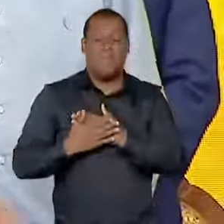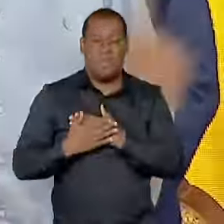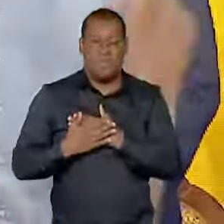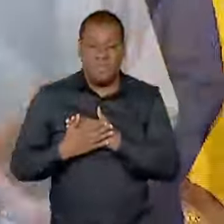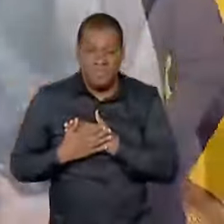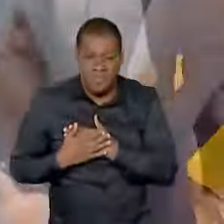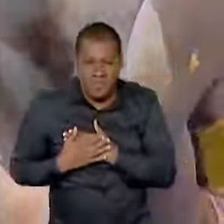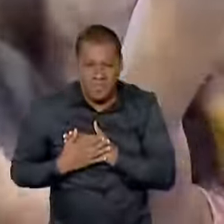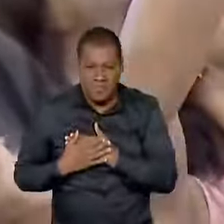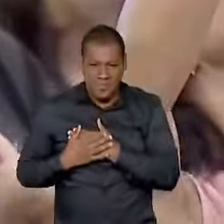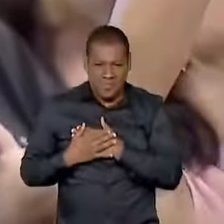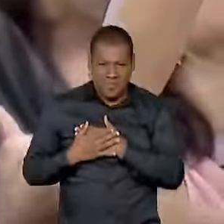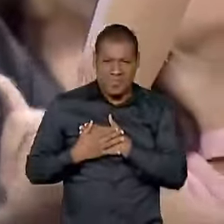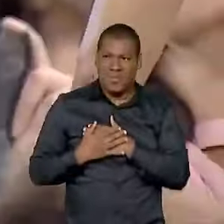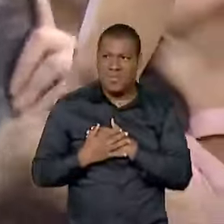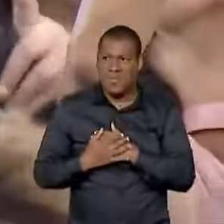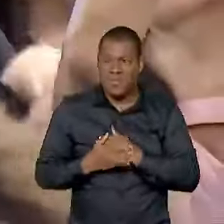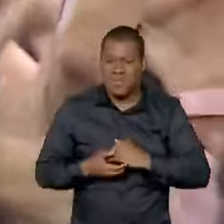Brasil.